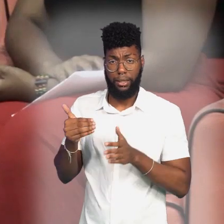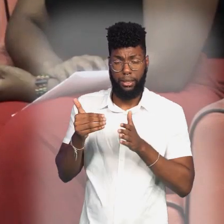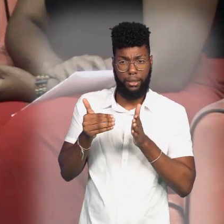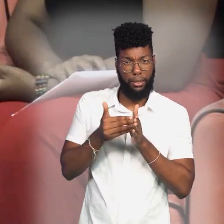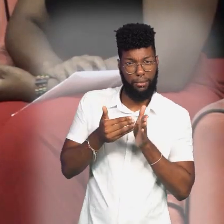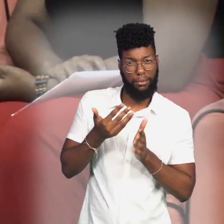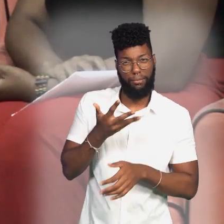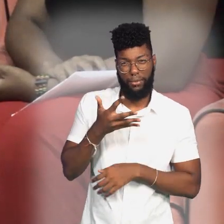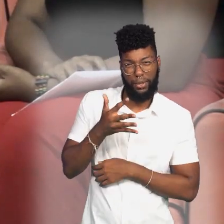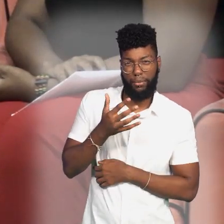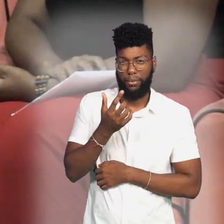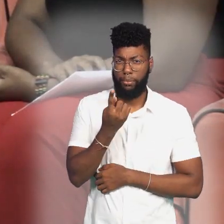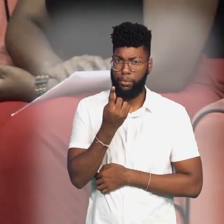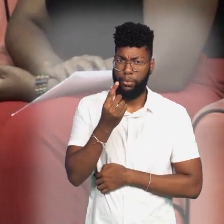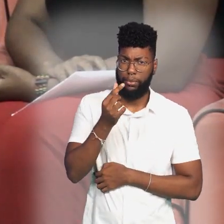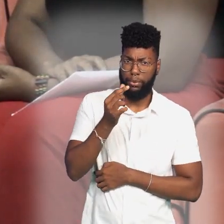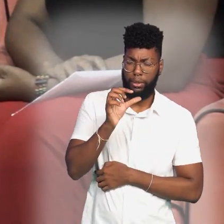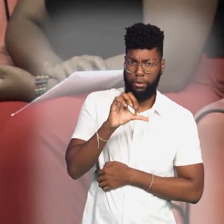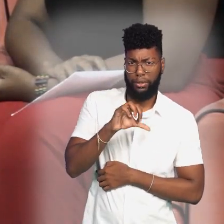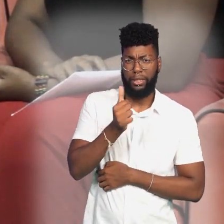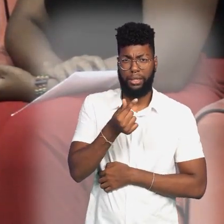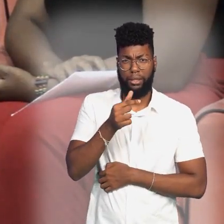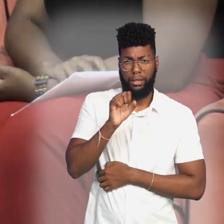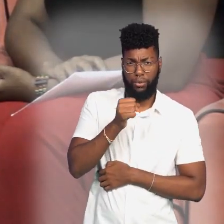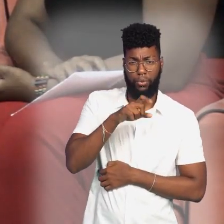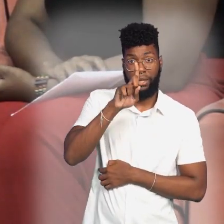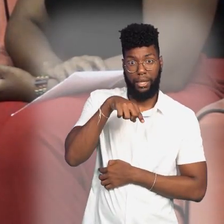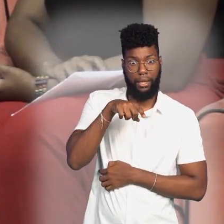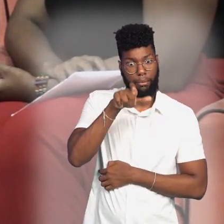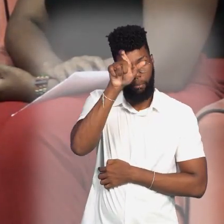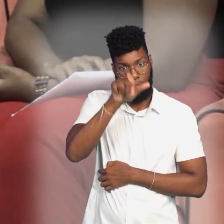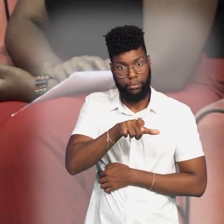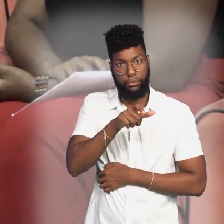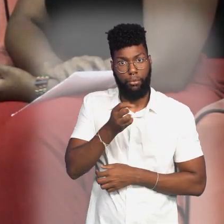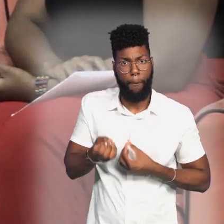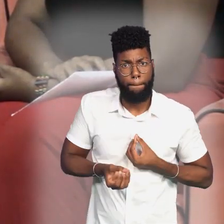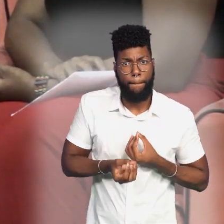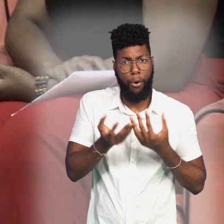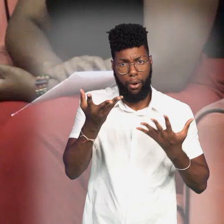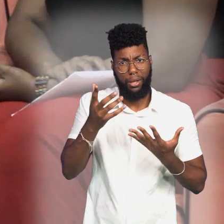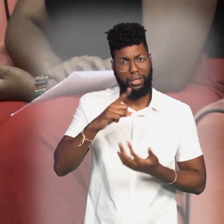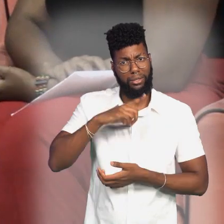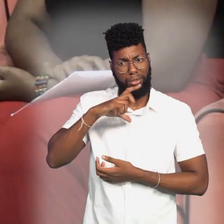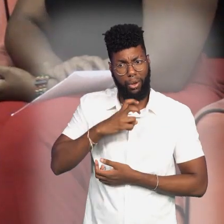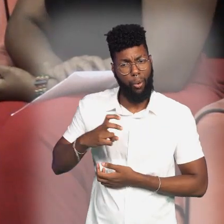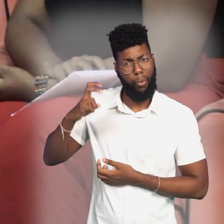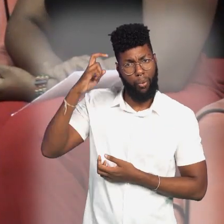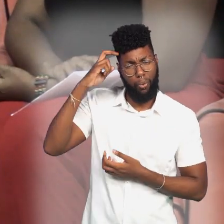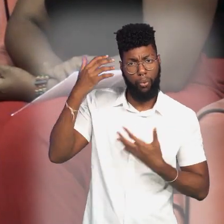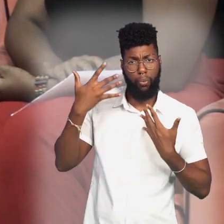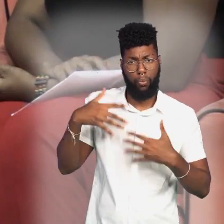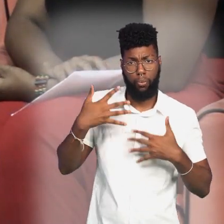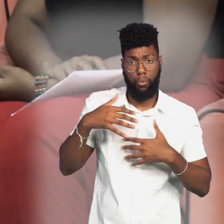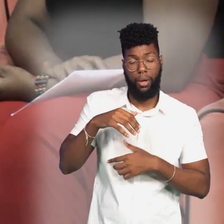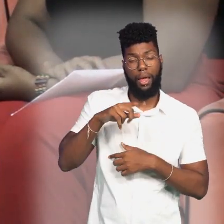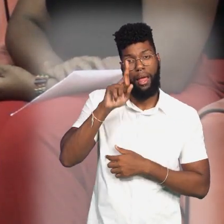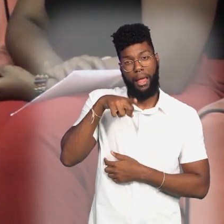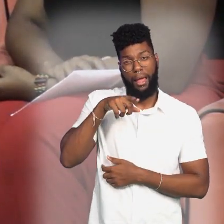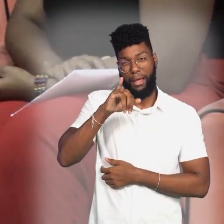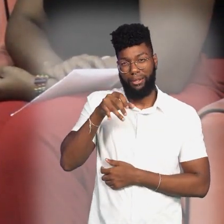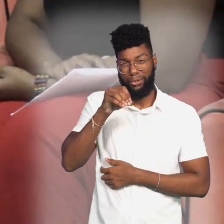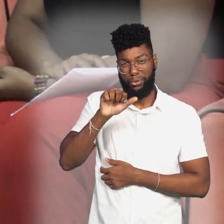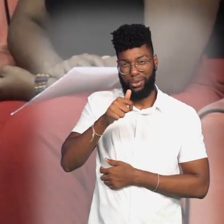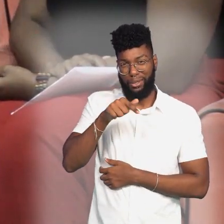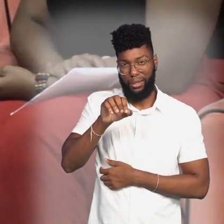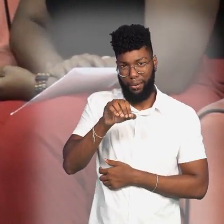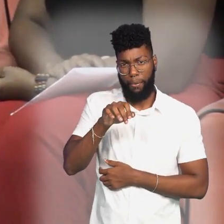um grande poeta, um homem de cultura, João Cabral de Melo Neto. Tem uma obra até